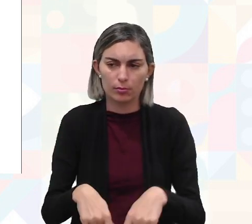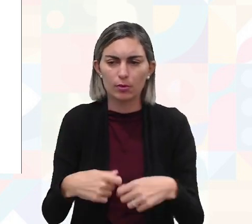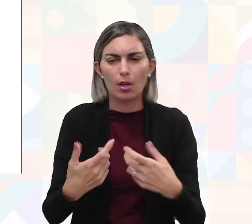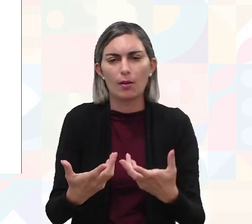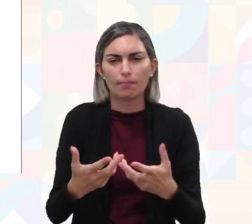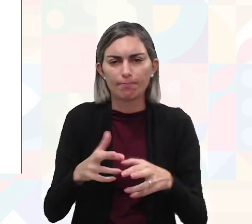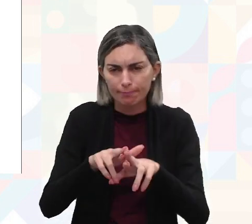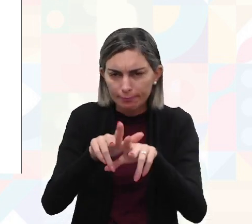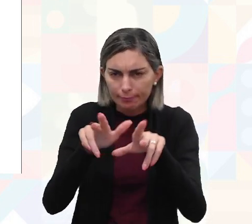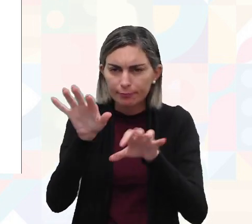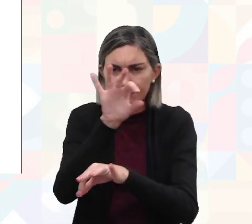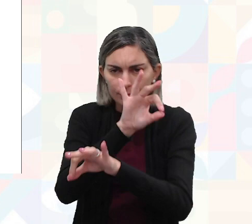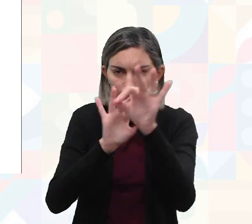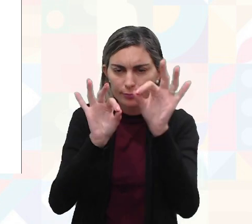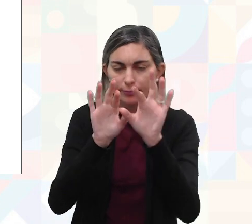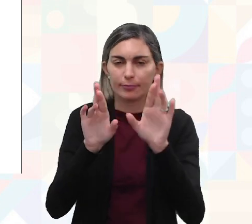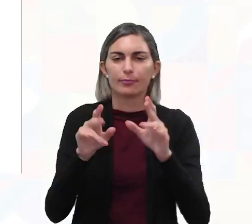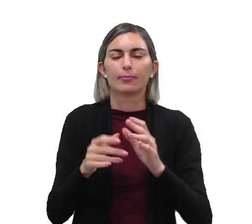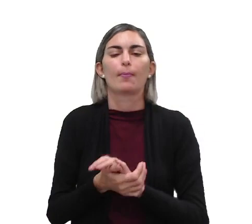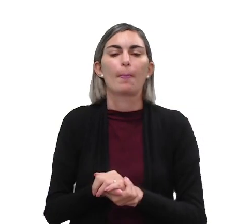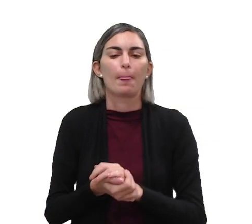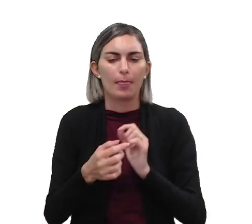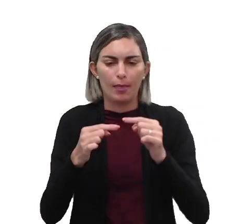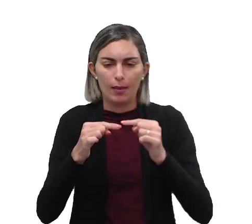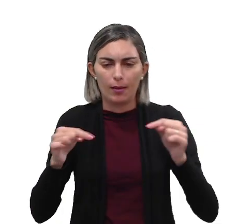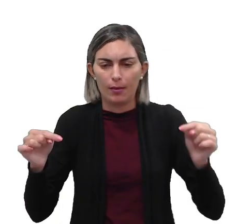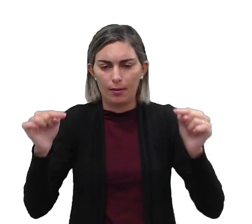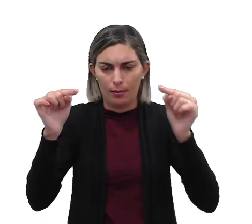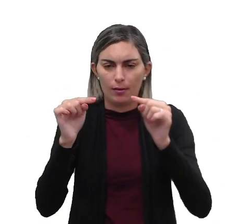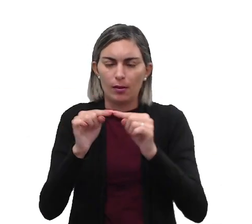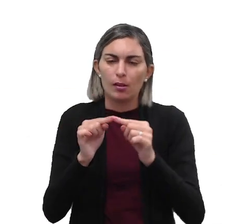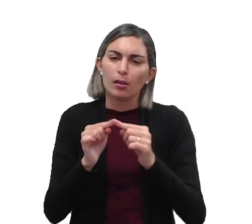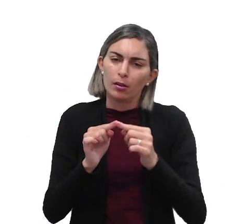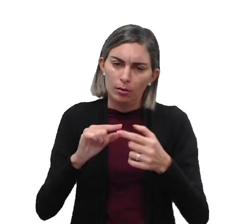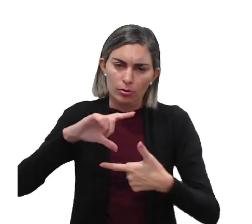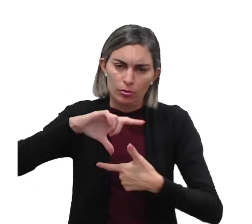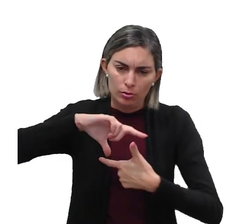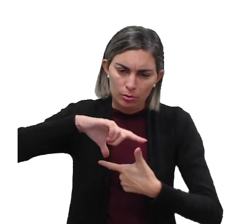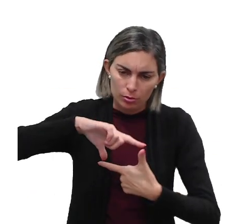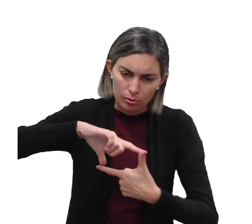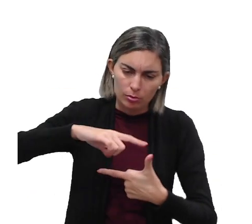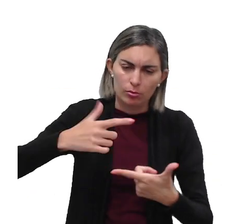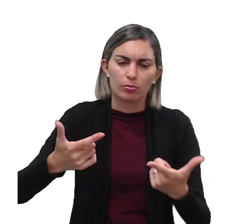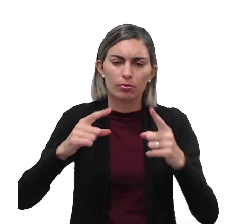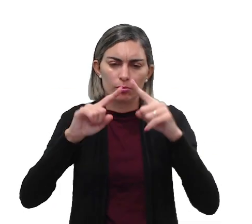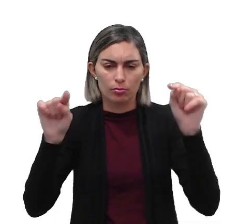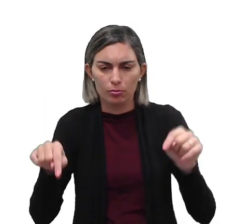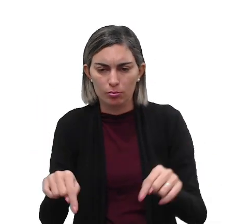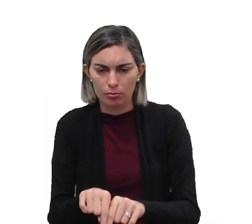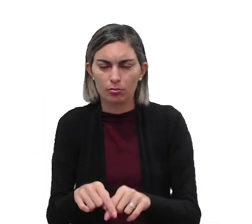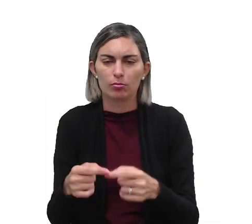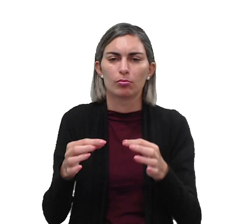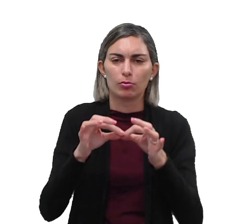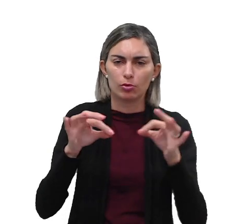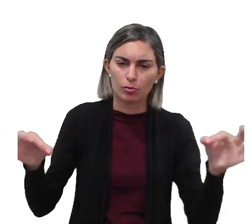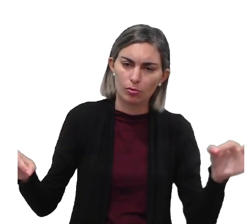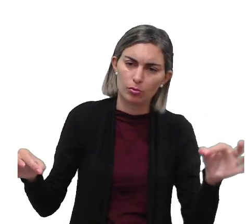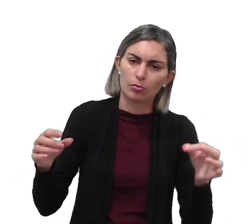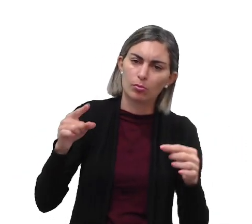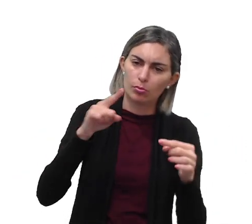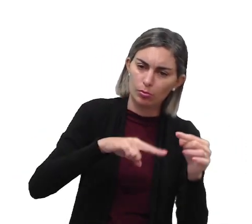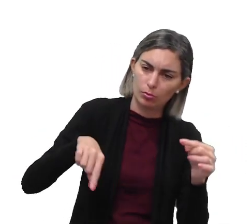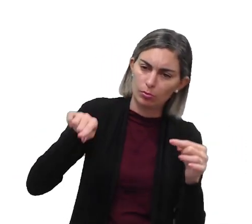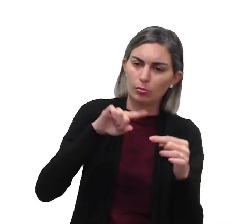esses truques na decoração. As linhas geométricas na decoração podem ser curvas, retas, horizontais